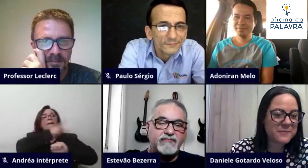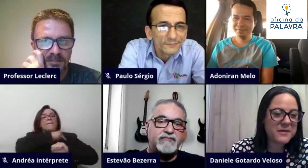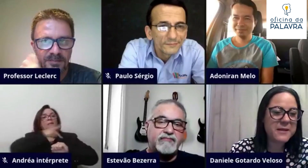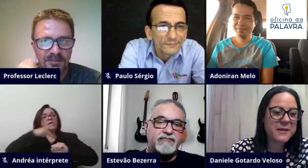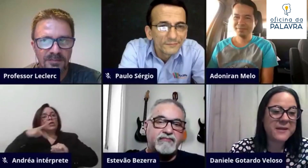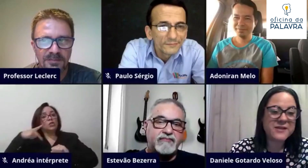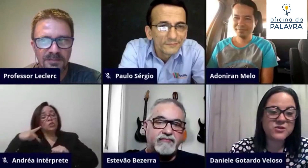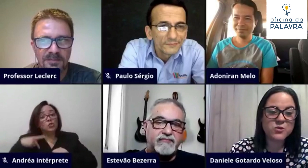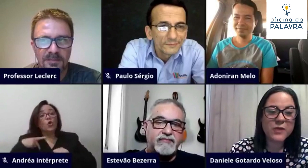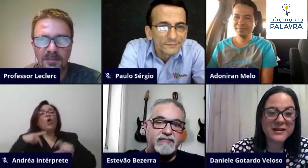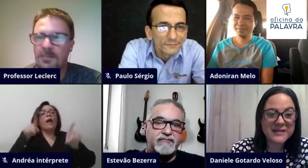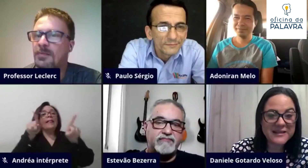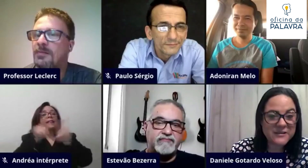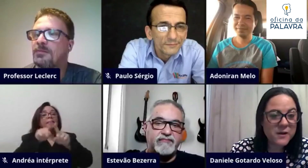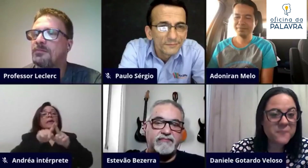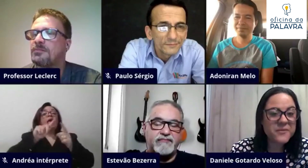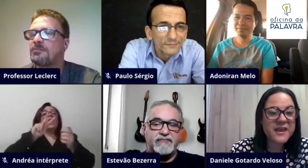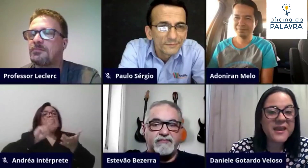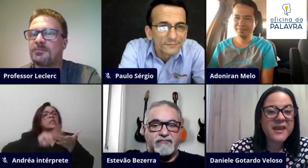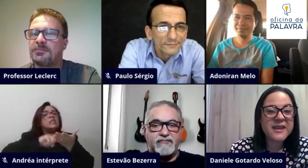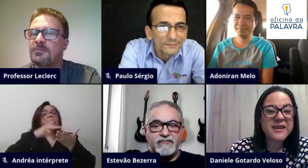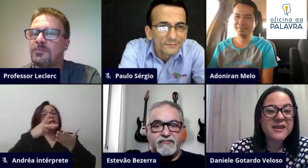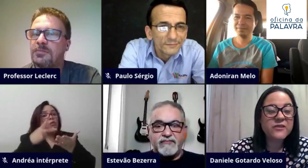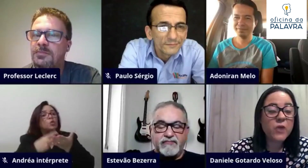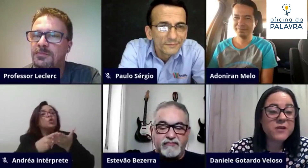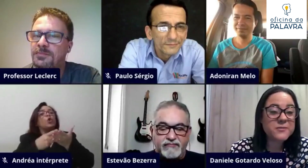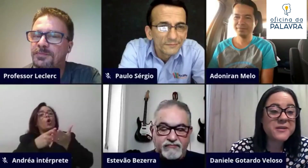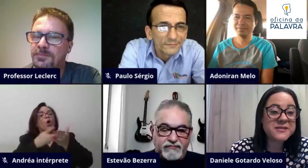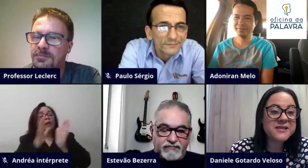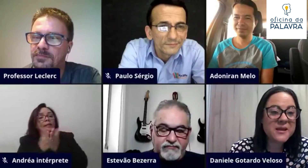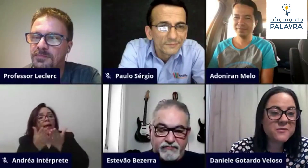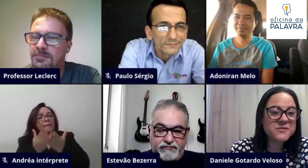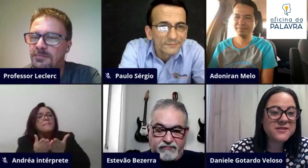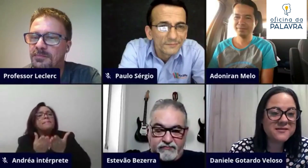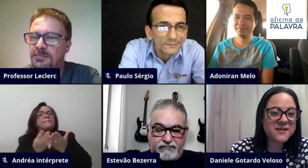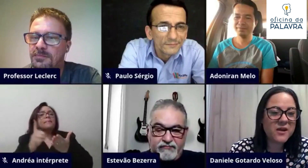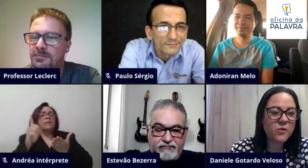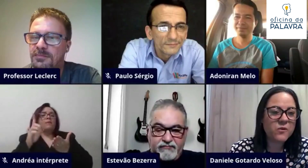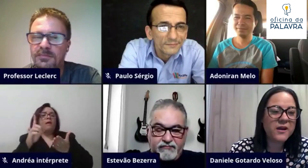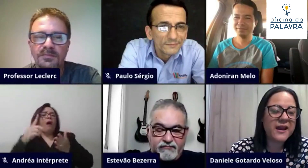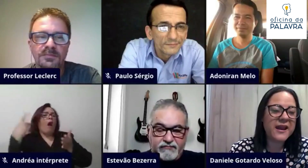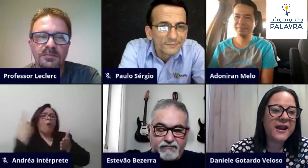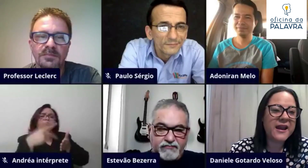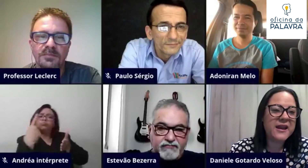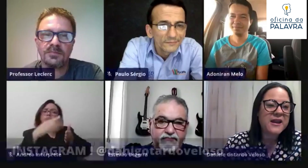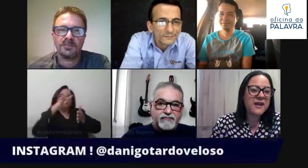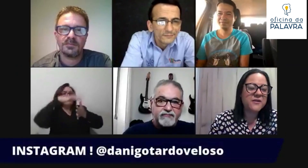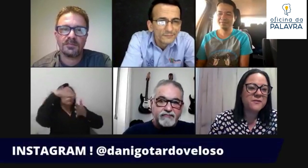tradutores da Bíblia para a sua língua, e nós precisamos, então,